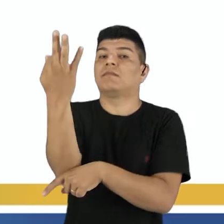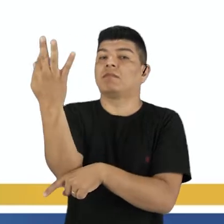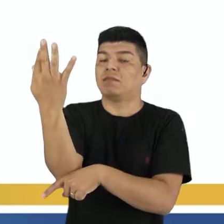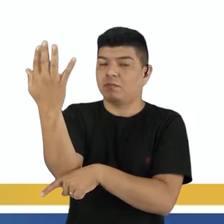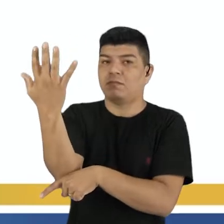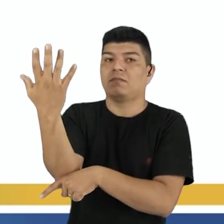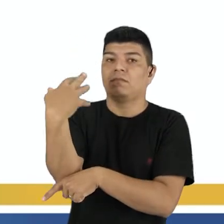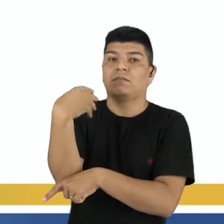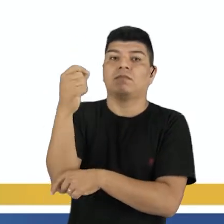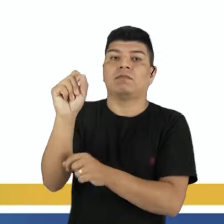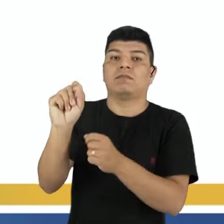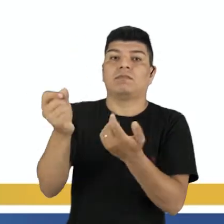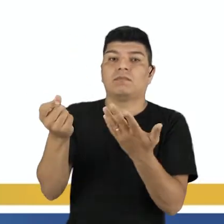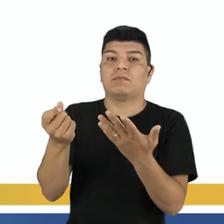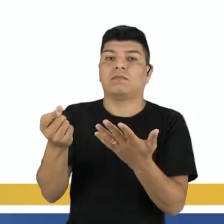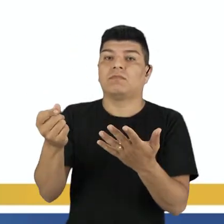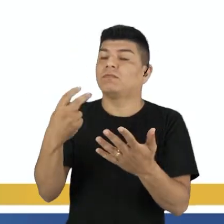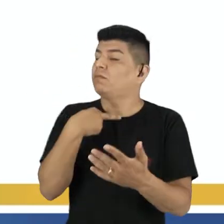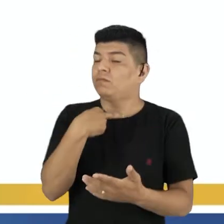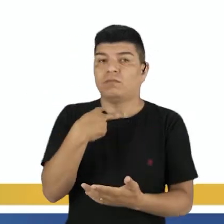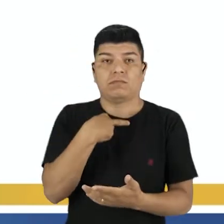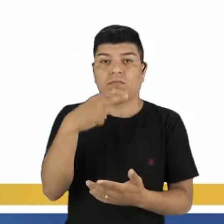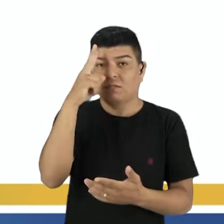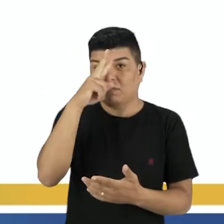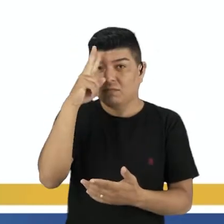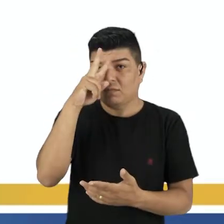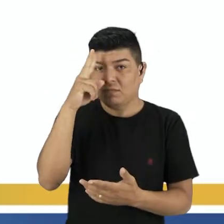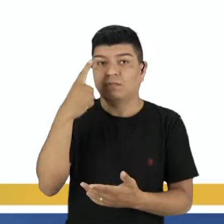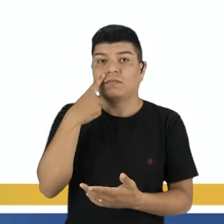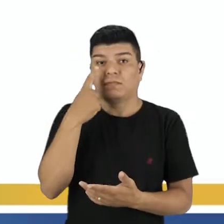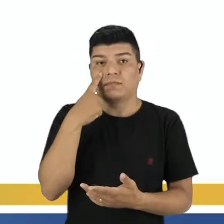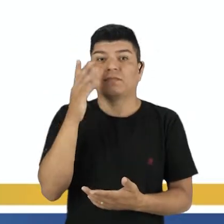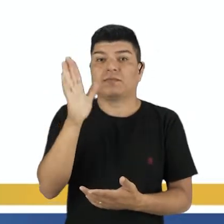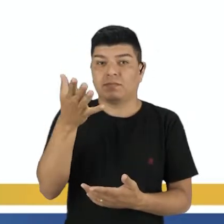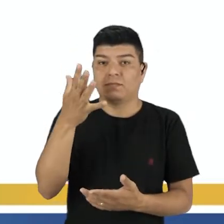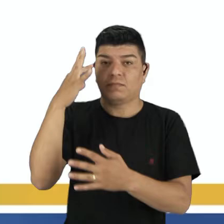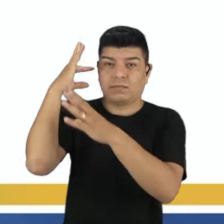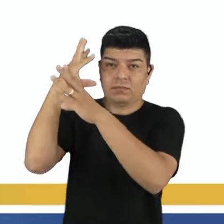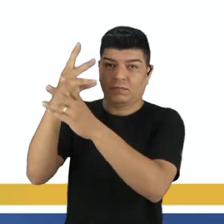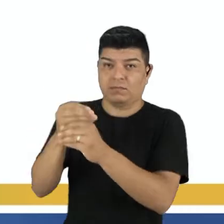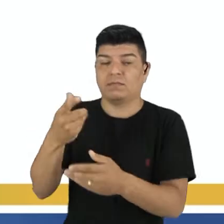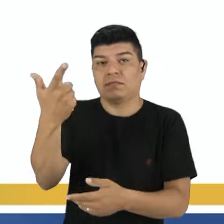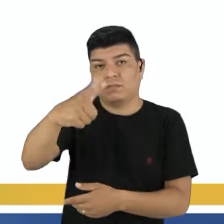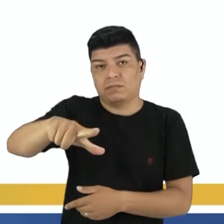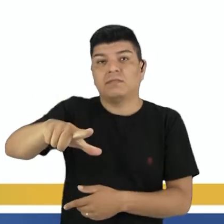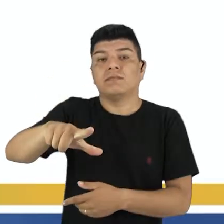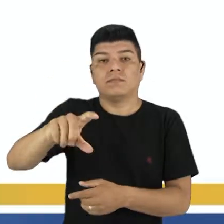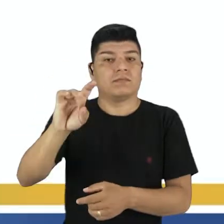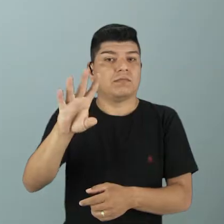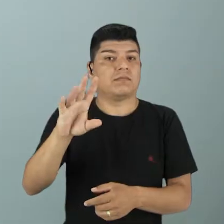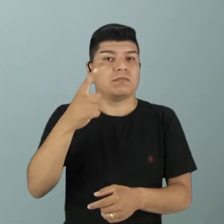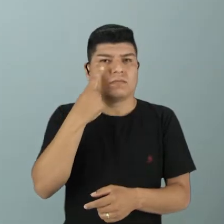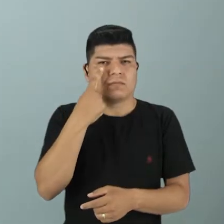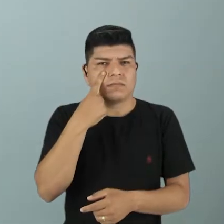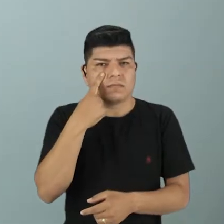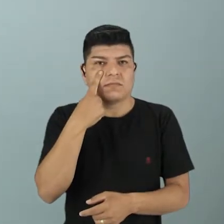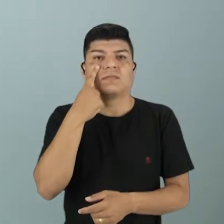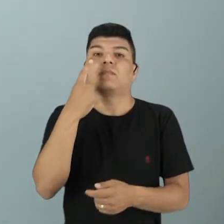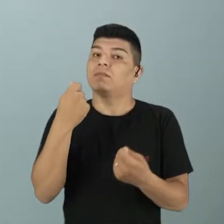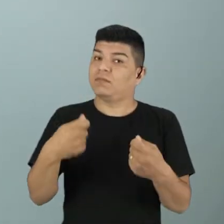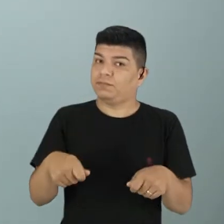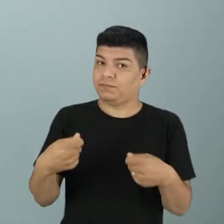um substantivo incontável. Lembram, né, que a gente viu? E a gente vai relembrar hoje também. Então, vocês precisam só ter atenção a